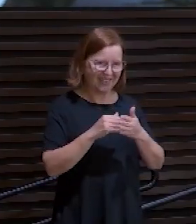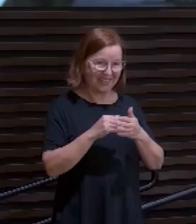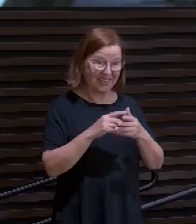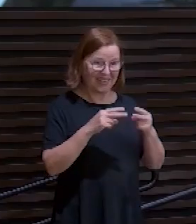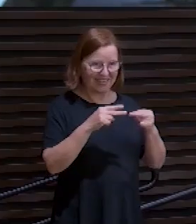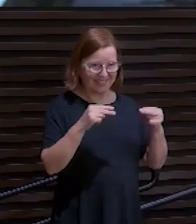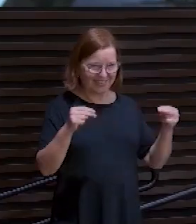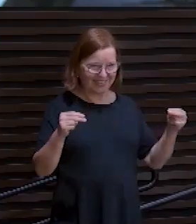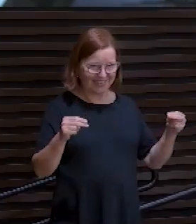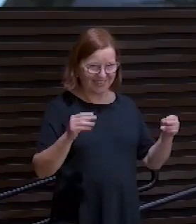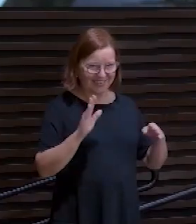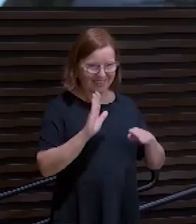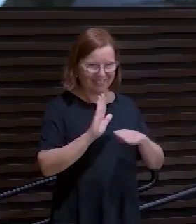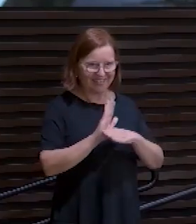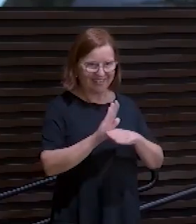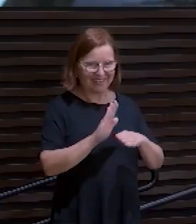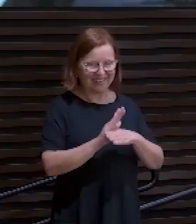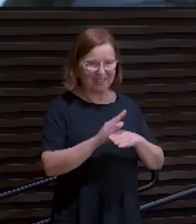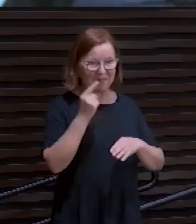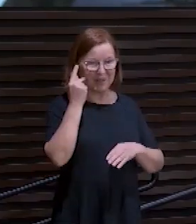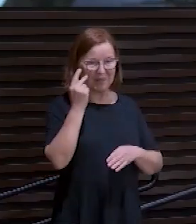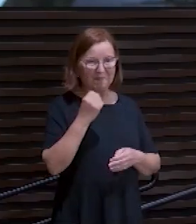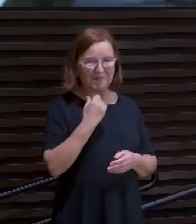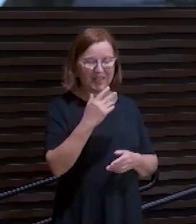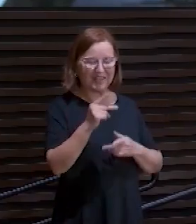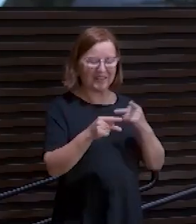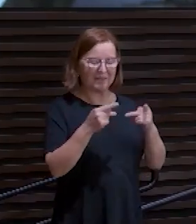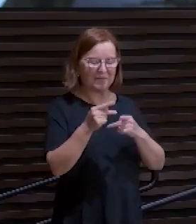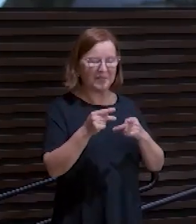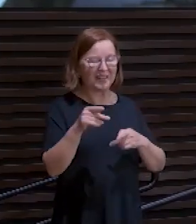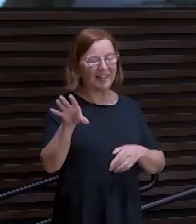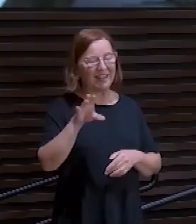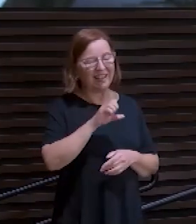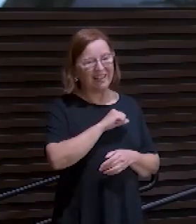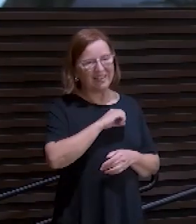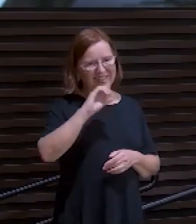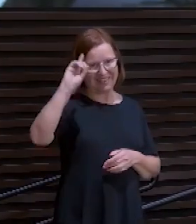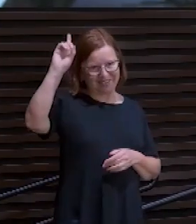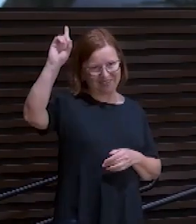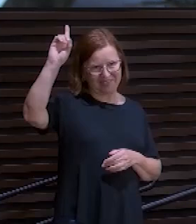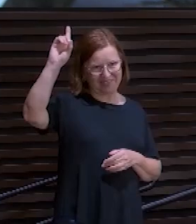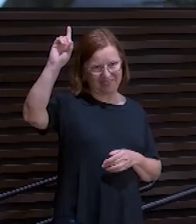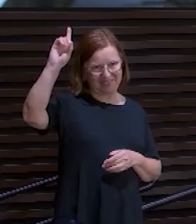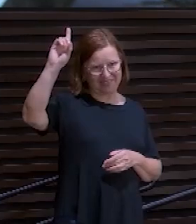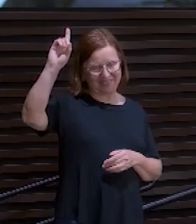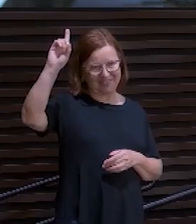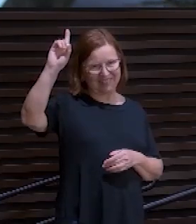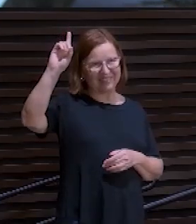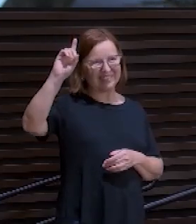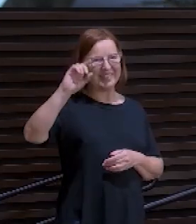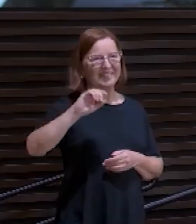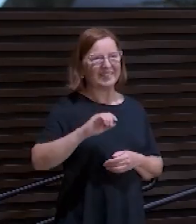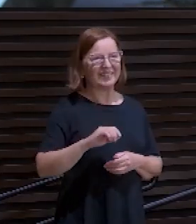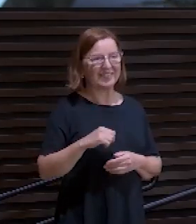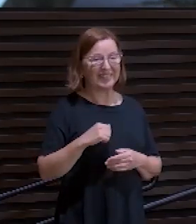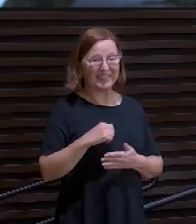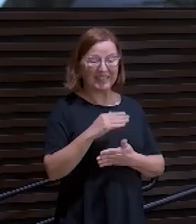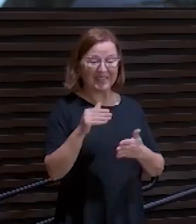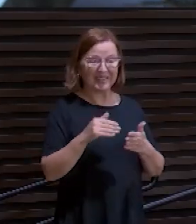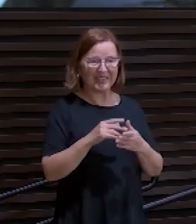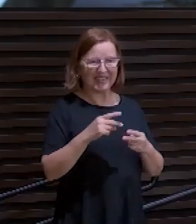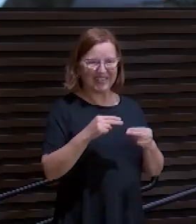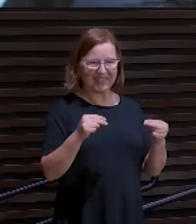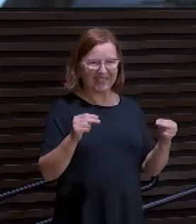as coisas contribuem para o bem daqueles que amam a Deus. Todas as